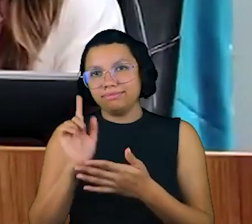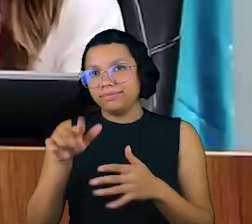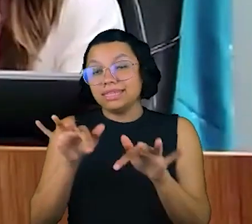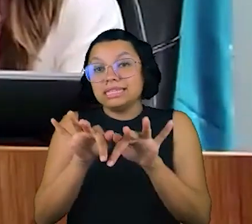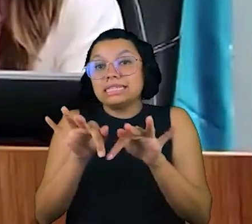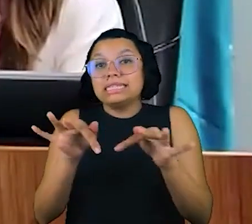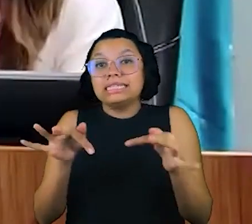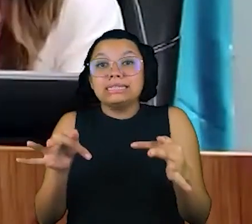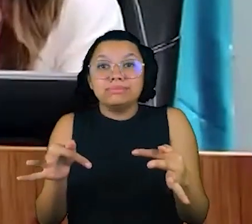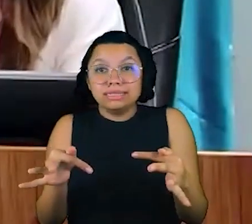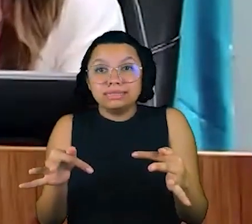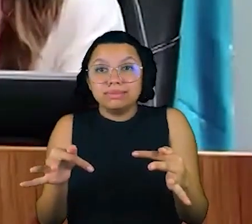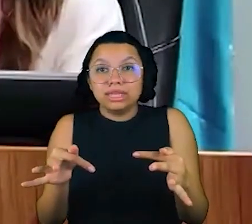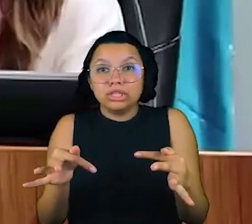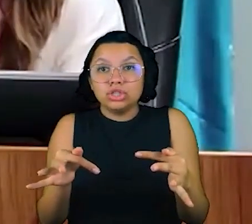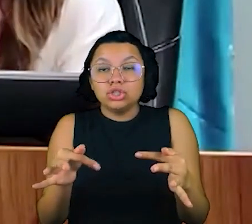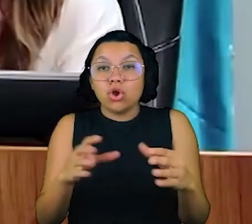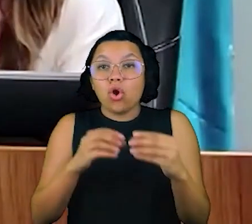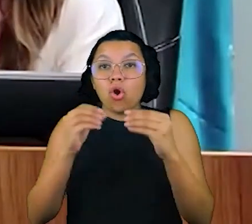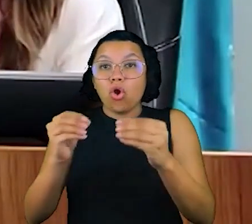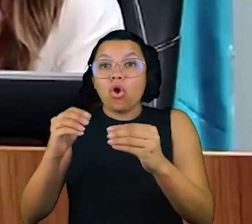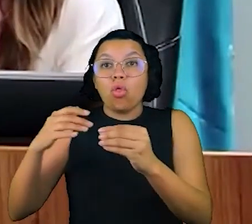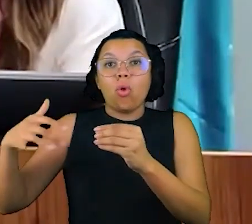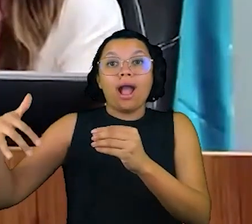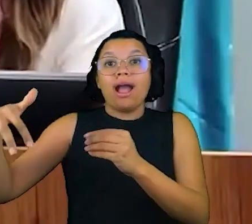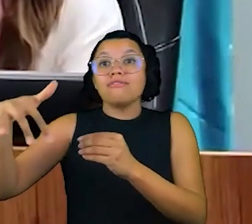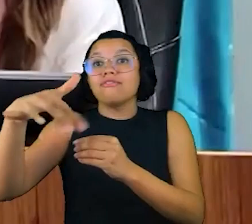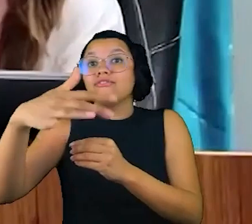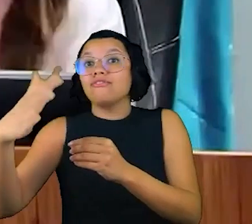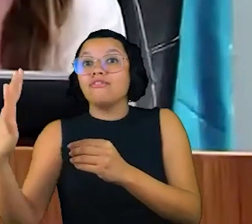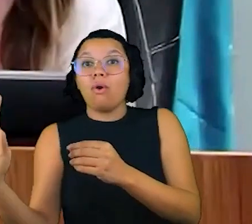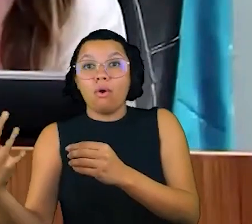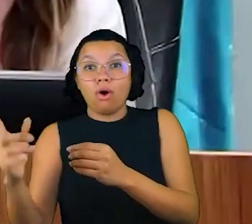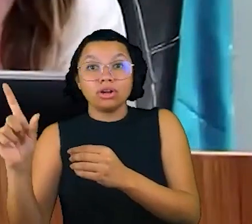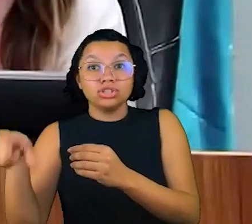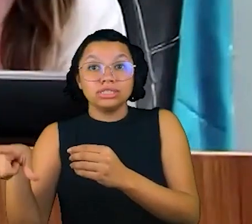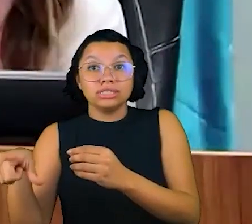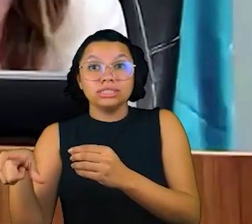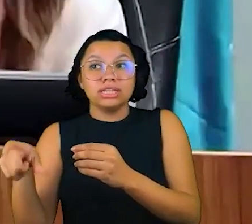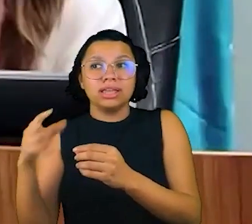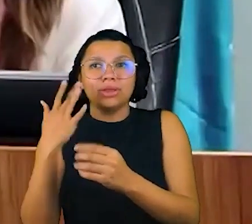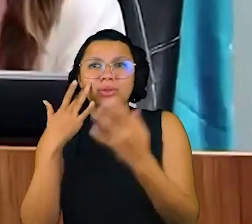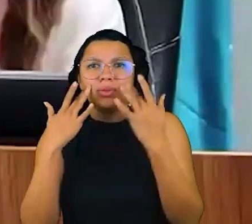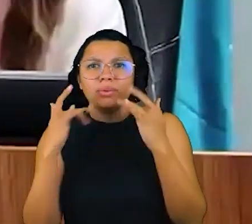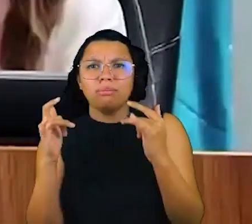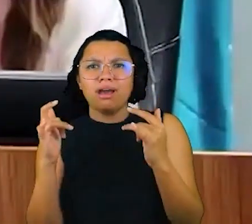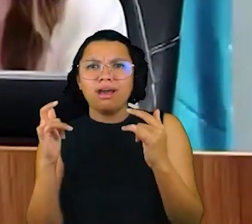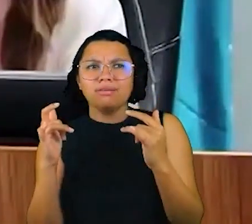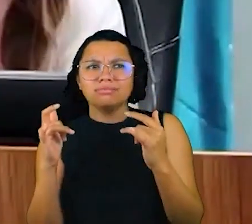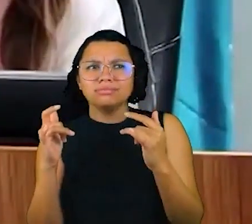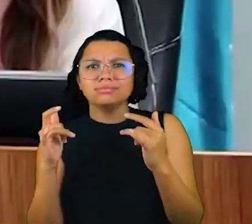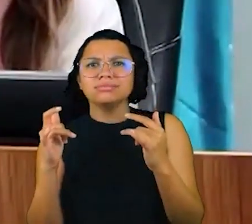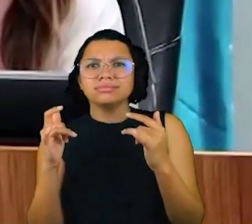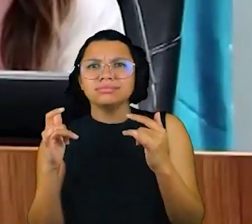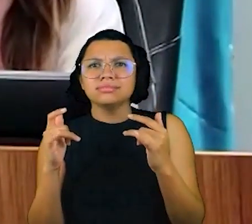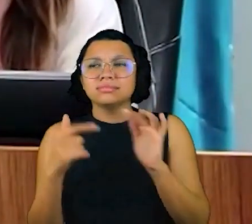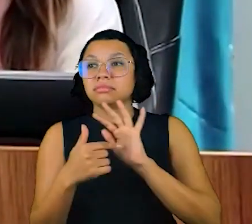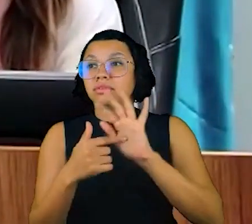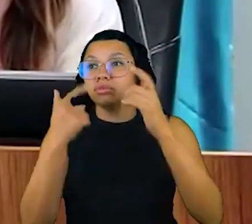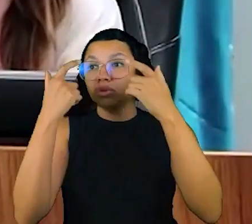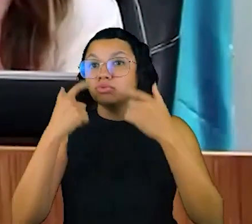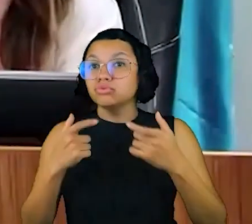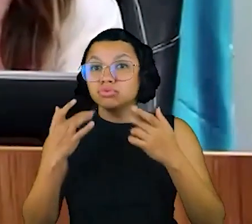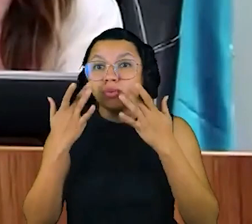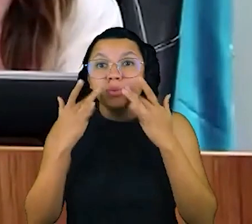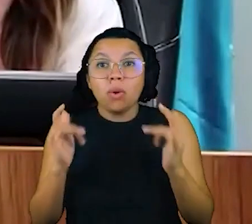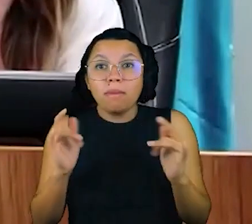demais. É simplesmente a exteriorização de ser normal, não é? Eu estou